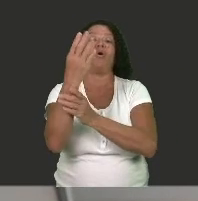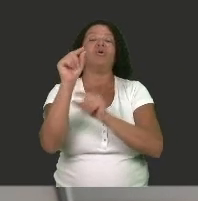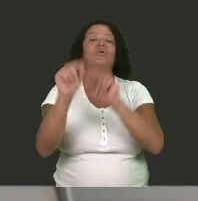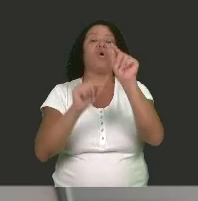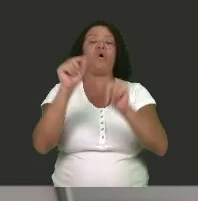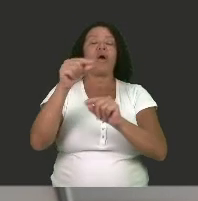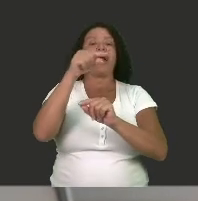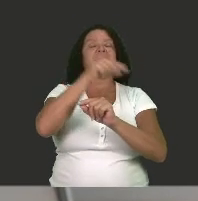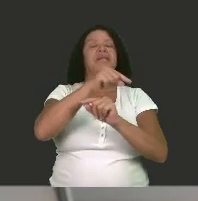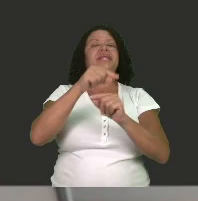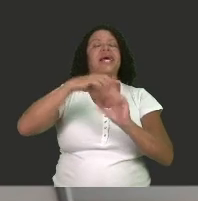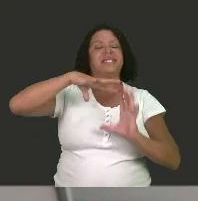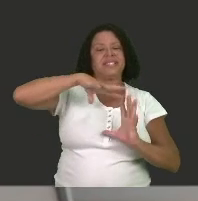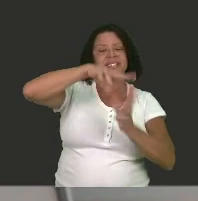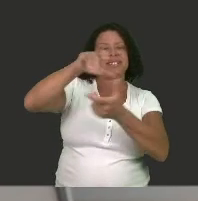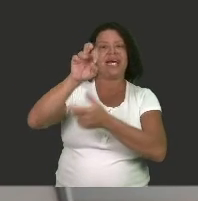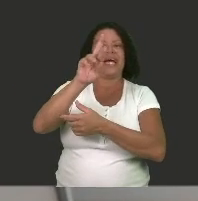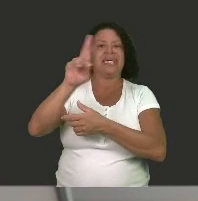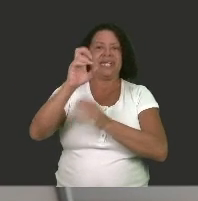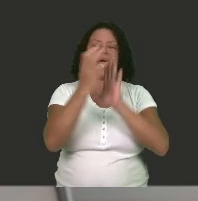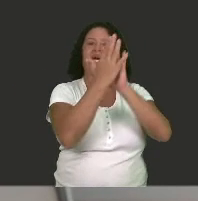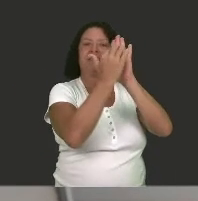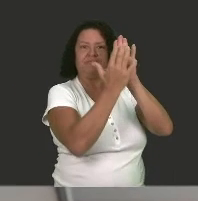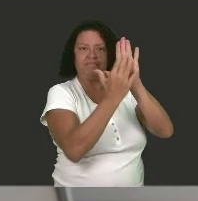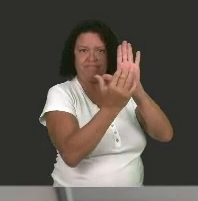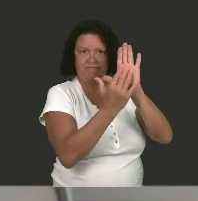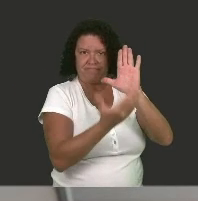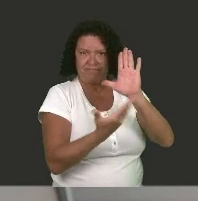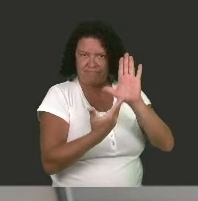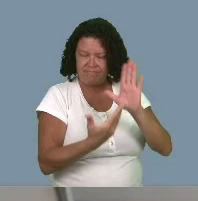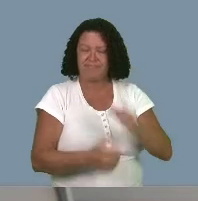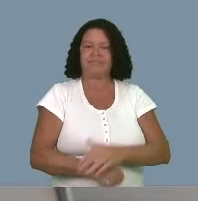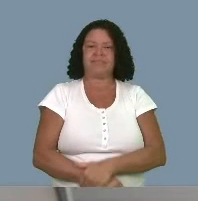desse tal planeta de regeneração.